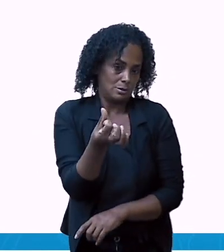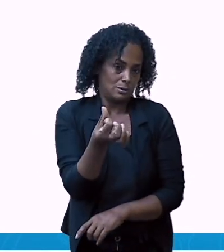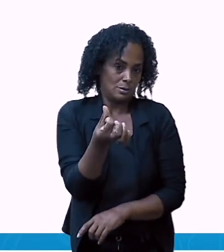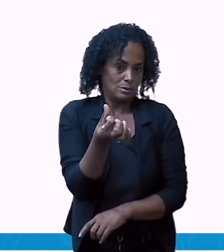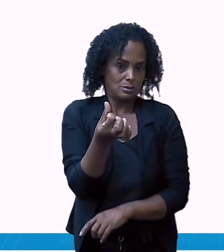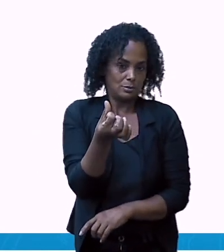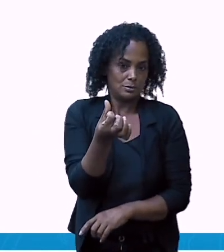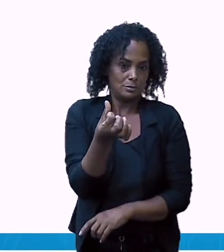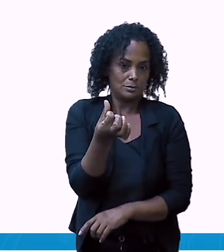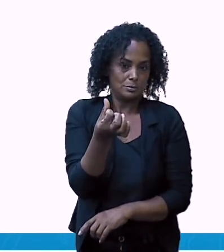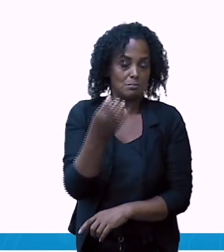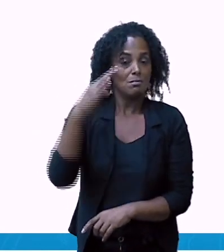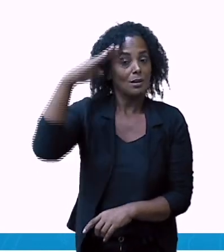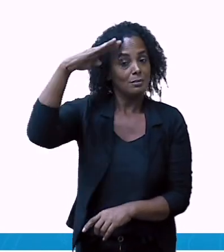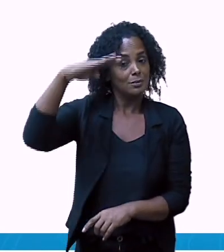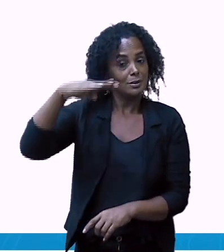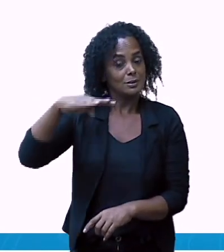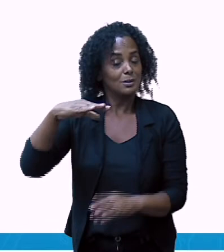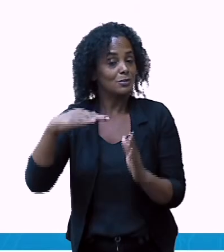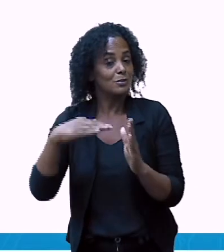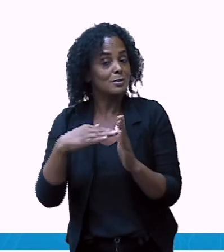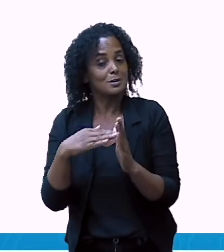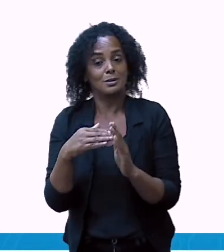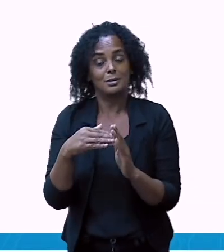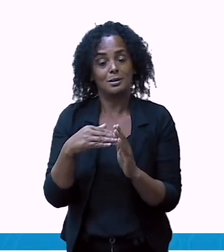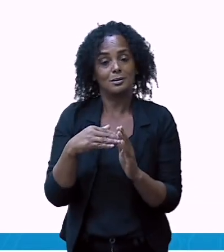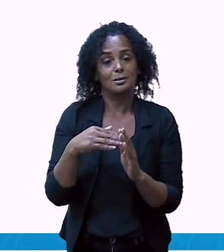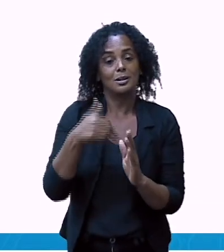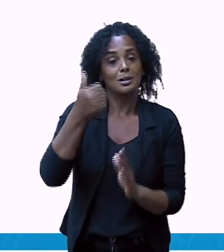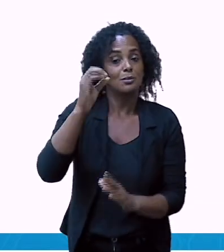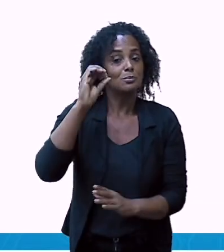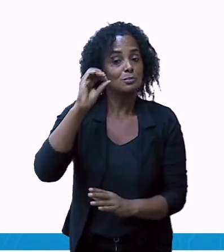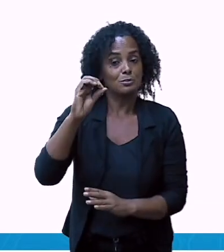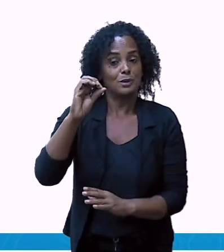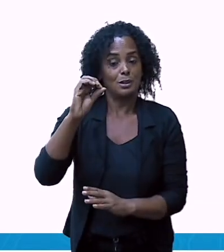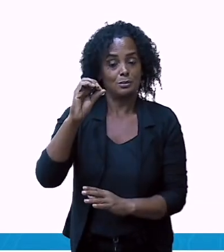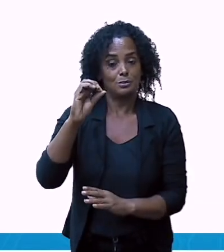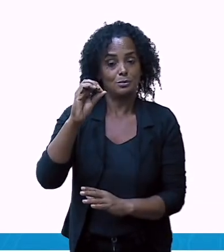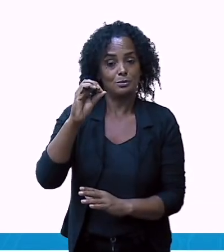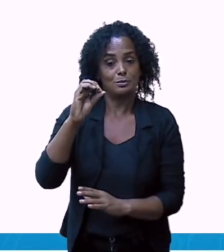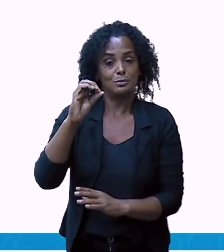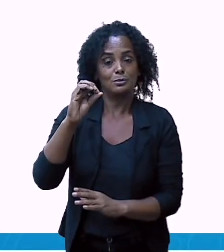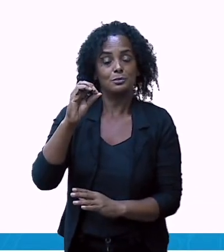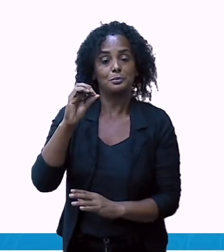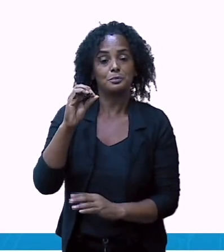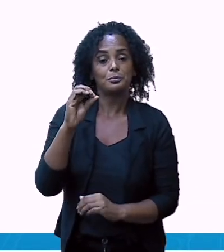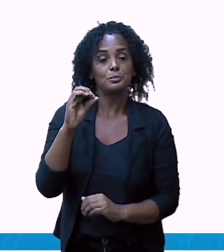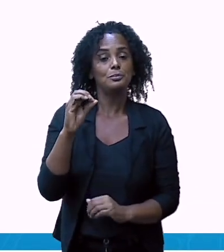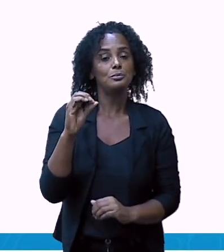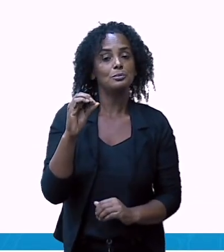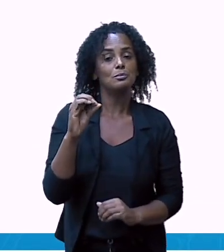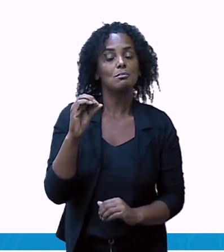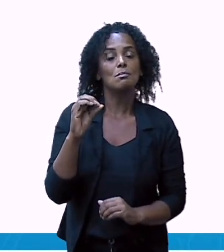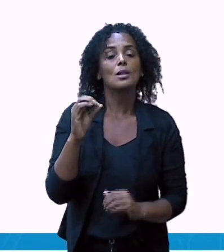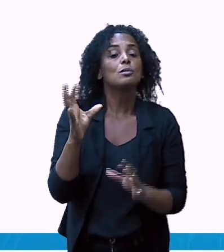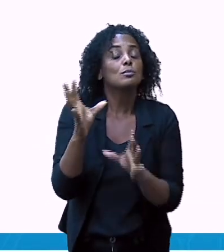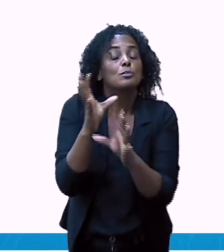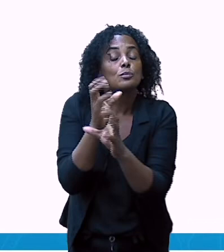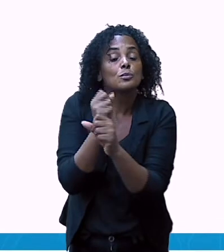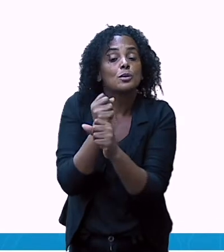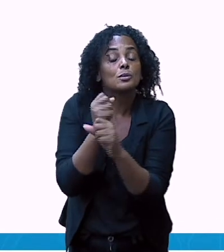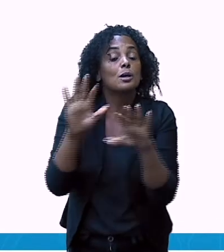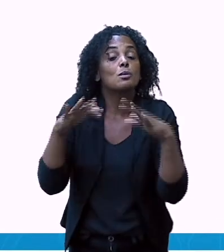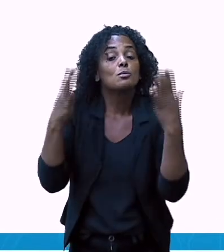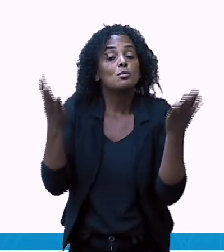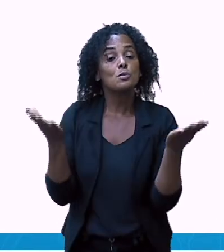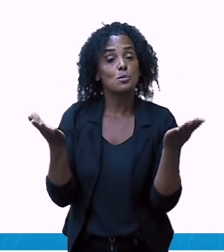46. E vamos descer agora o final da expressão numérica, que é o último cálculo para a gente saber qual é o resultado de